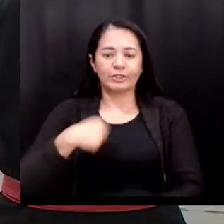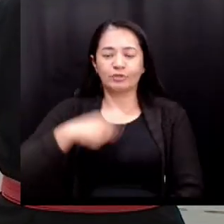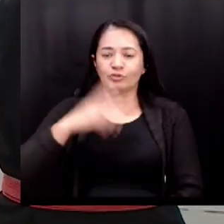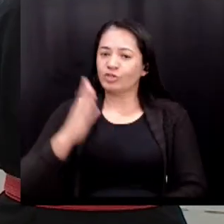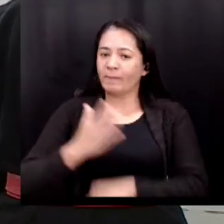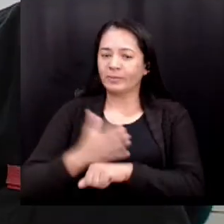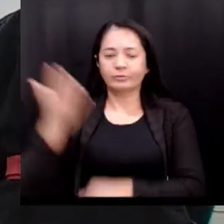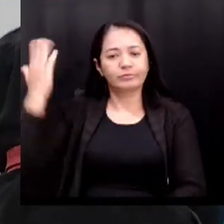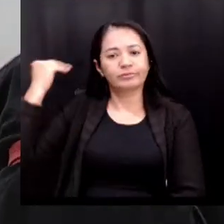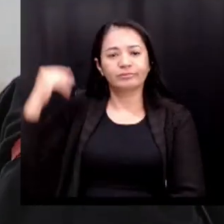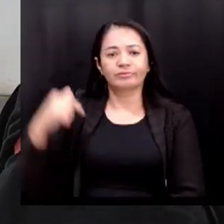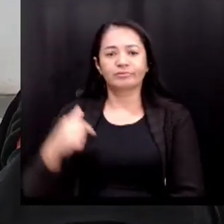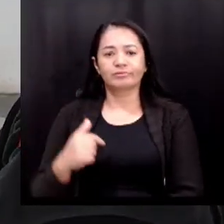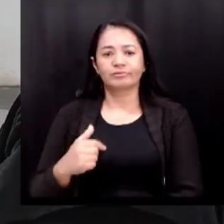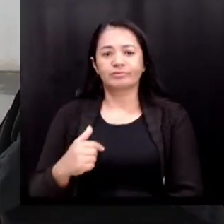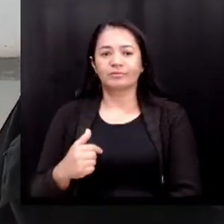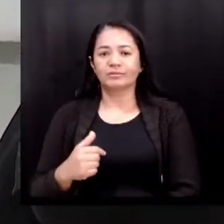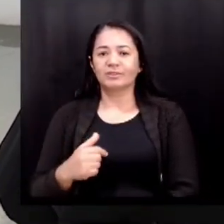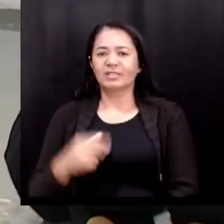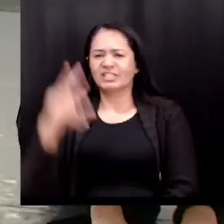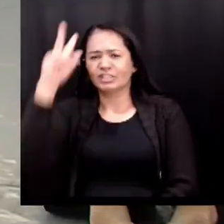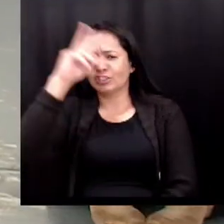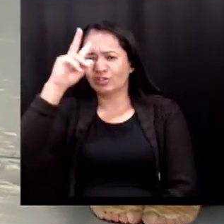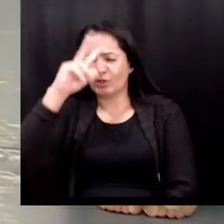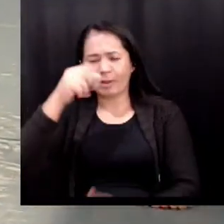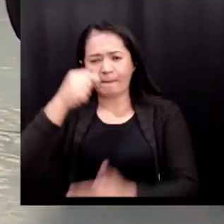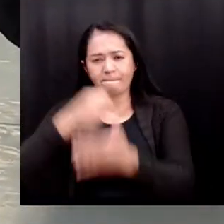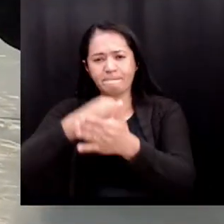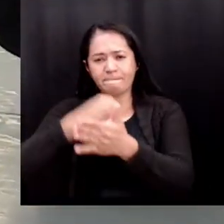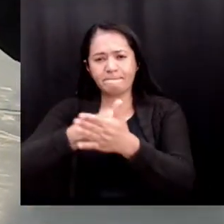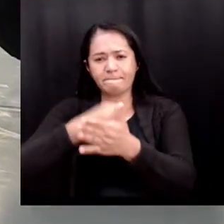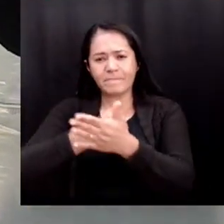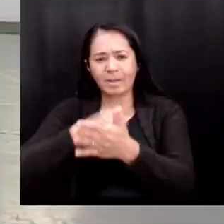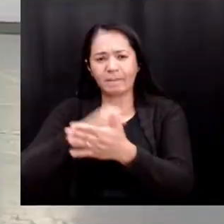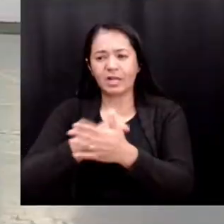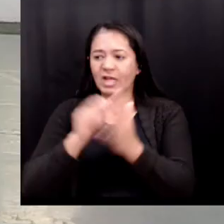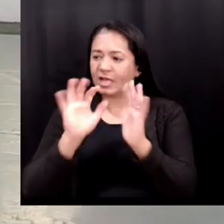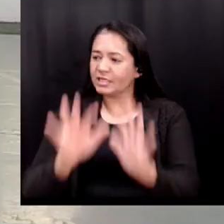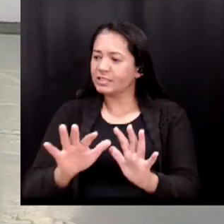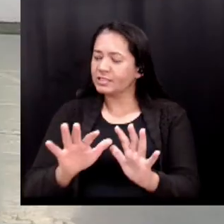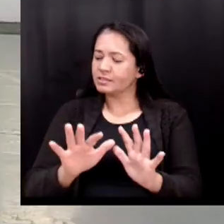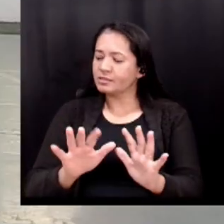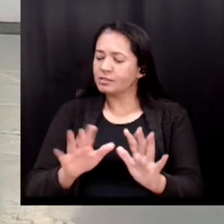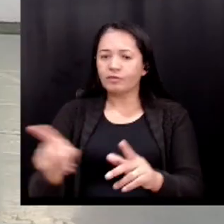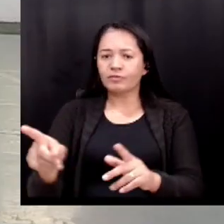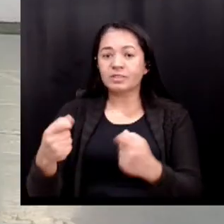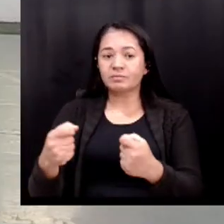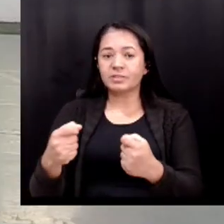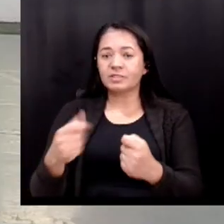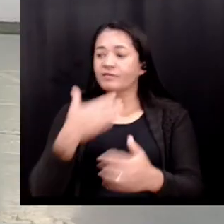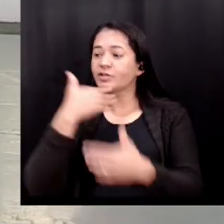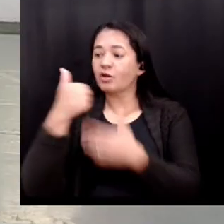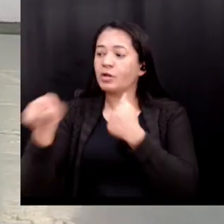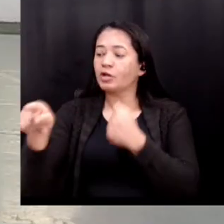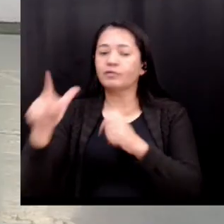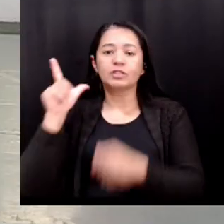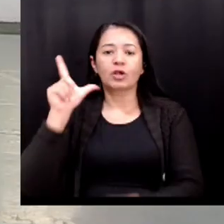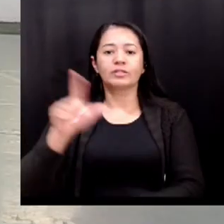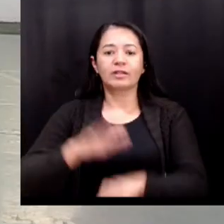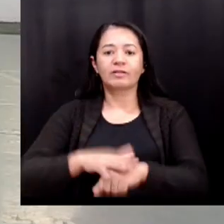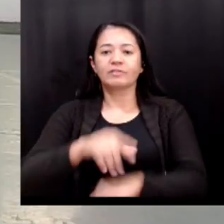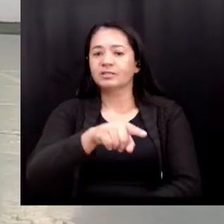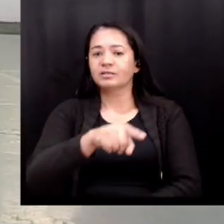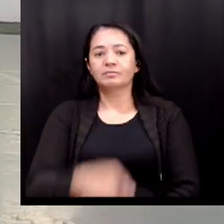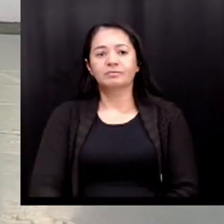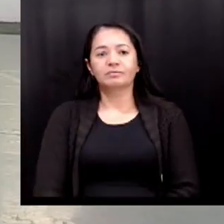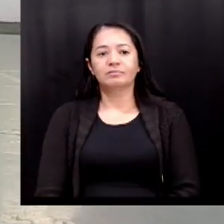muito estoico, ele bate muito, ó, as coisas são do jeito que elas são e você tem que fazer o melhor que você consegue com elas. Então